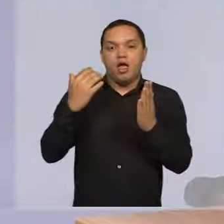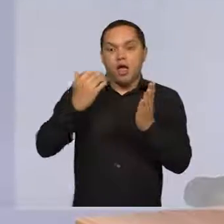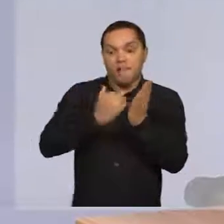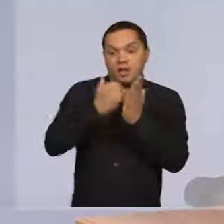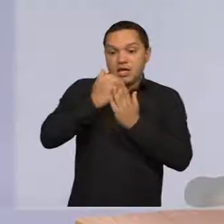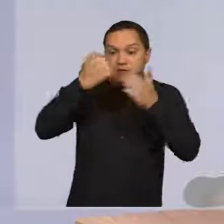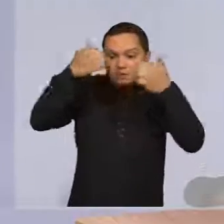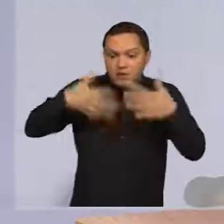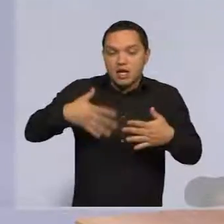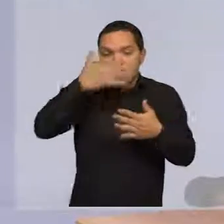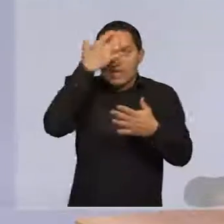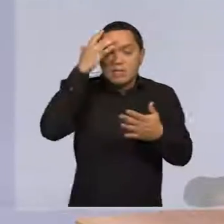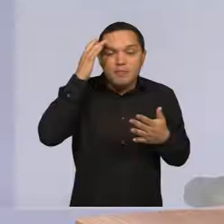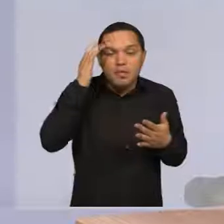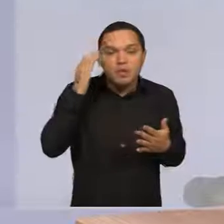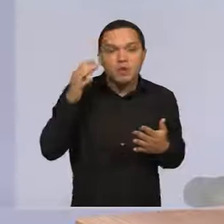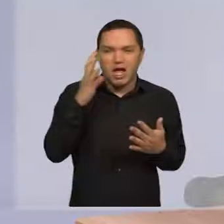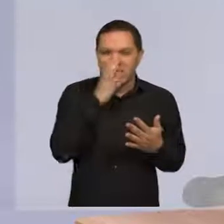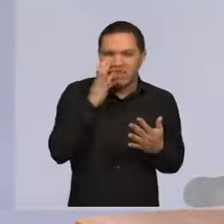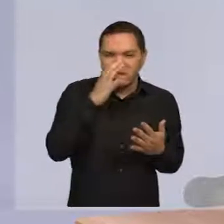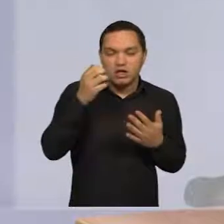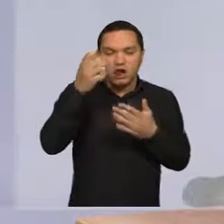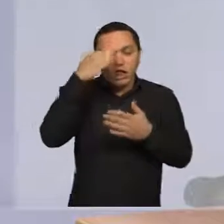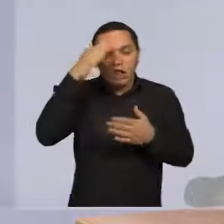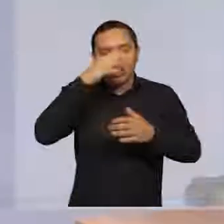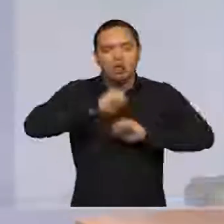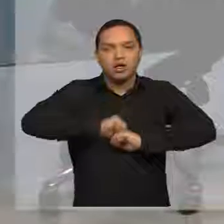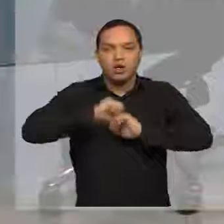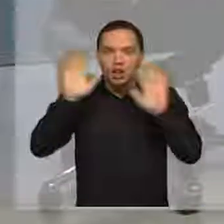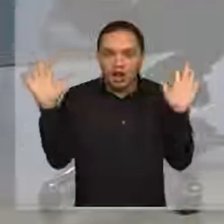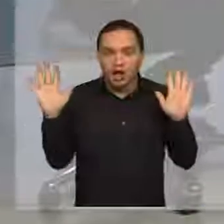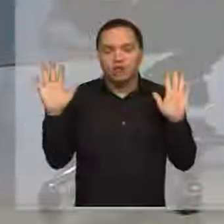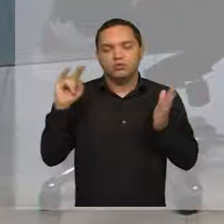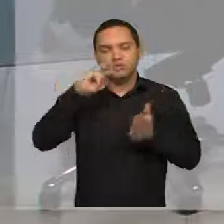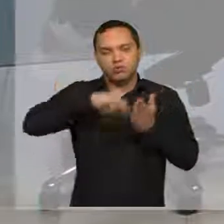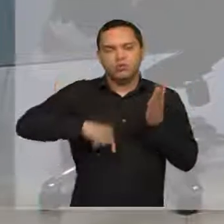entender objetivamente essas questões todas,